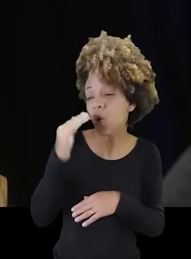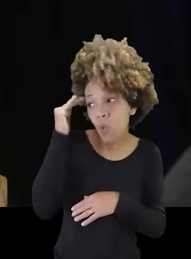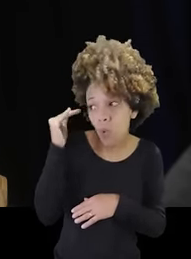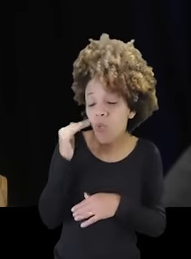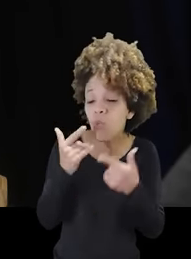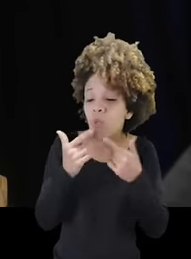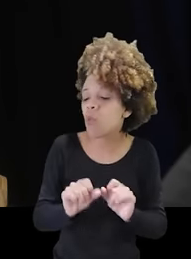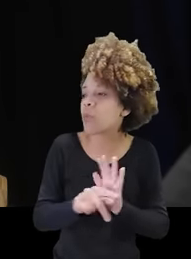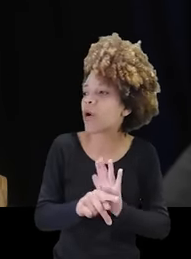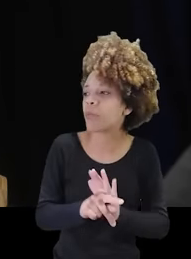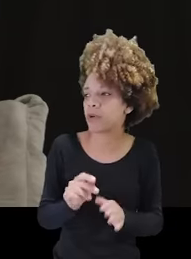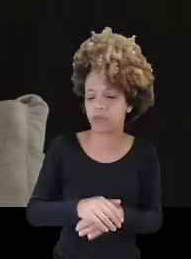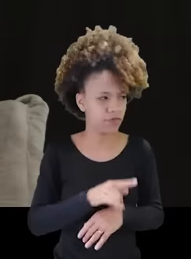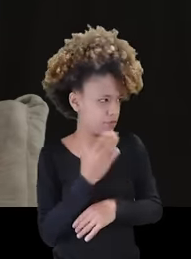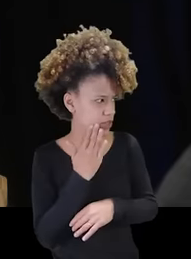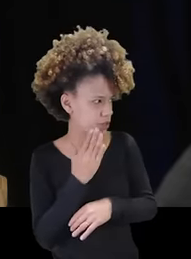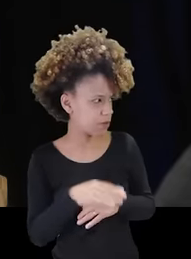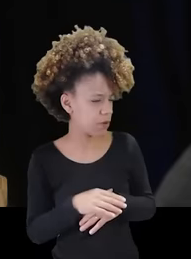muitas pessoas aprendem